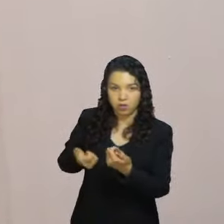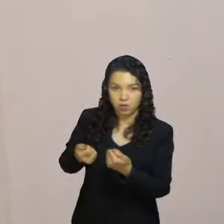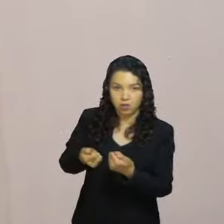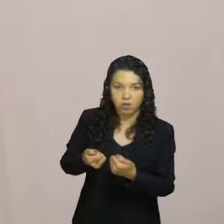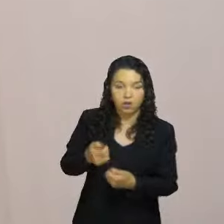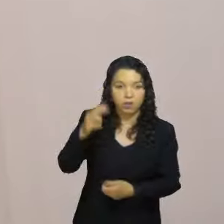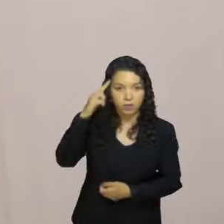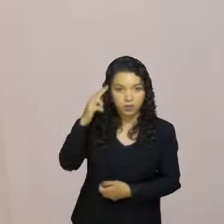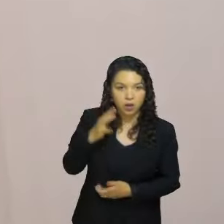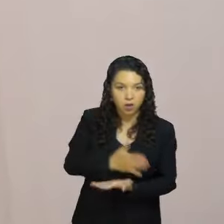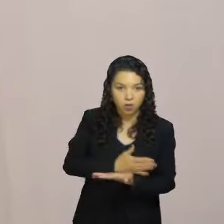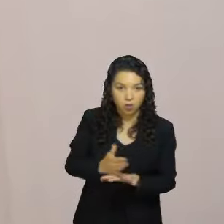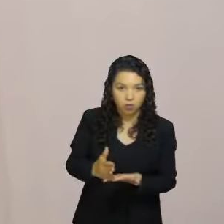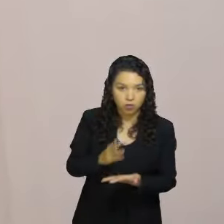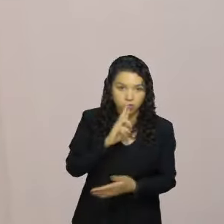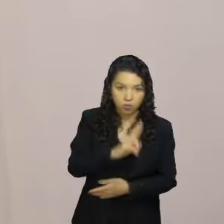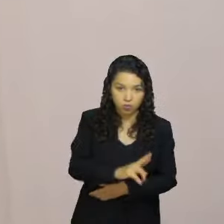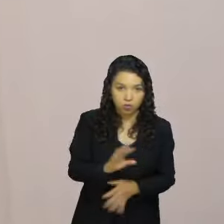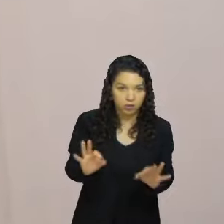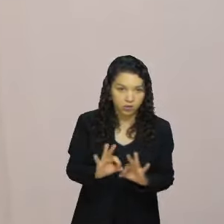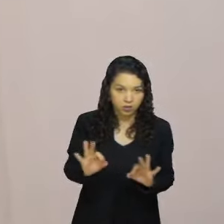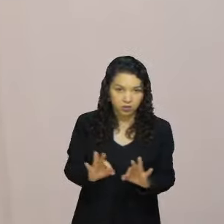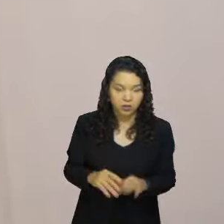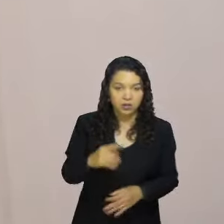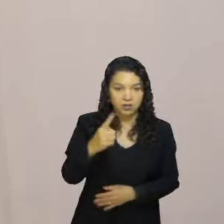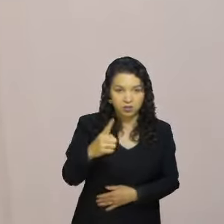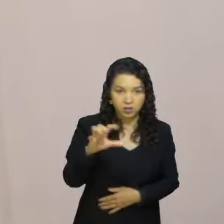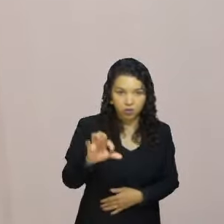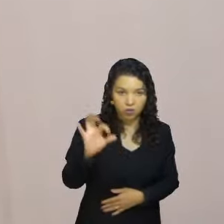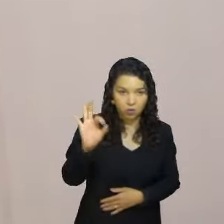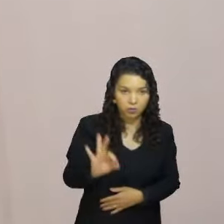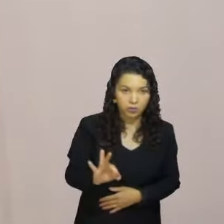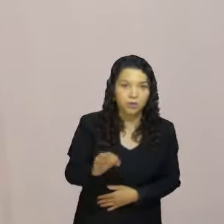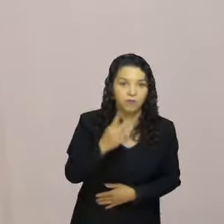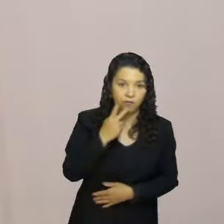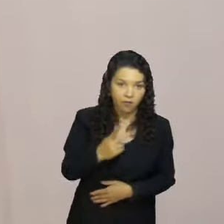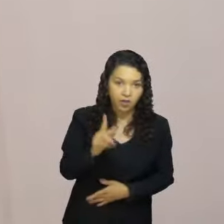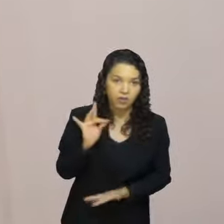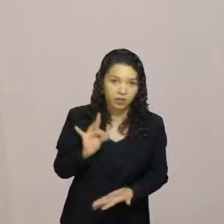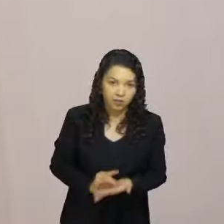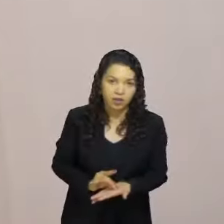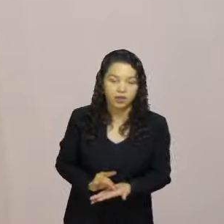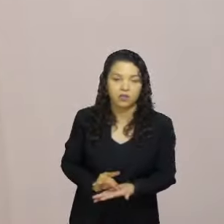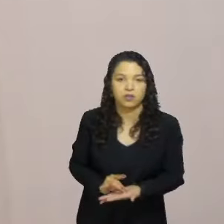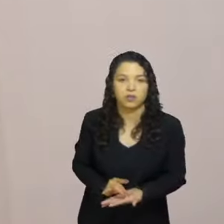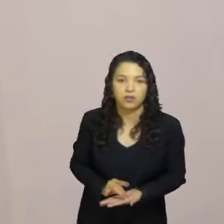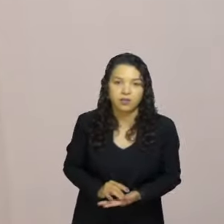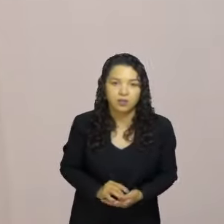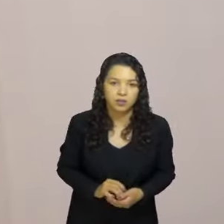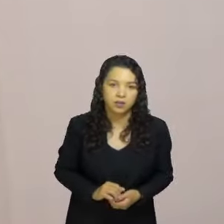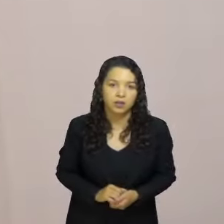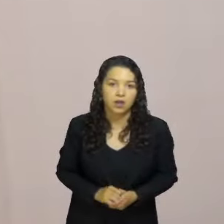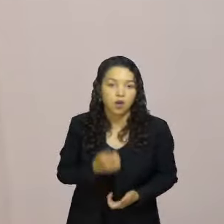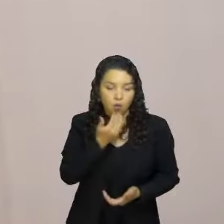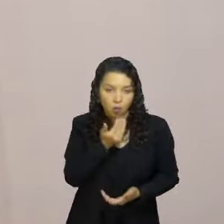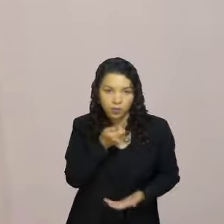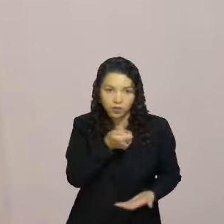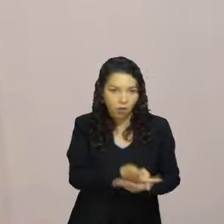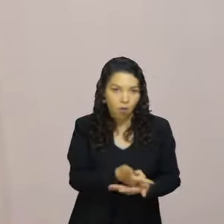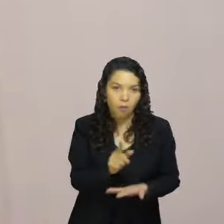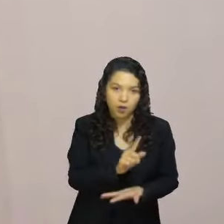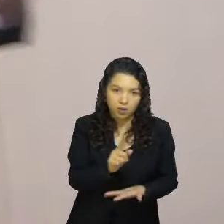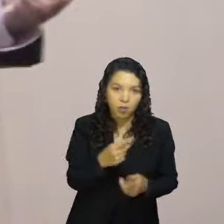para a pesquisa. Tem 19% de pessoas que assumem para o pesquisador que deixaram de botar comida no prato para investir